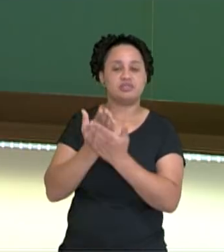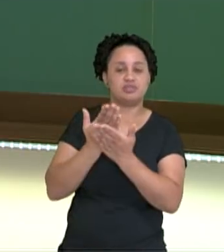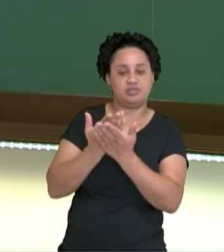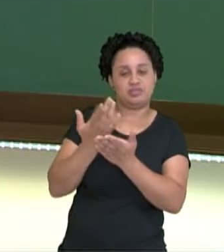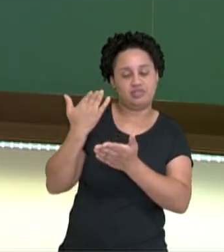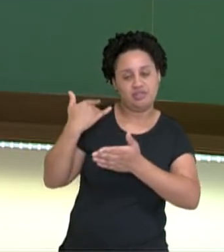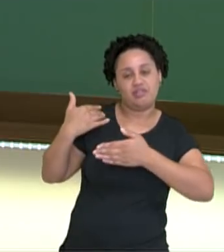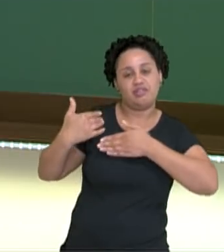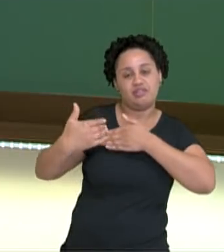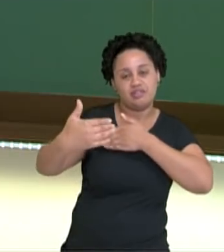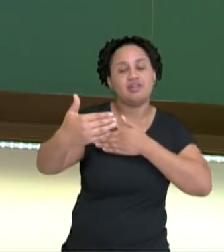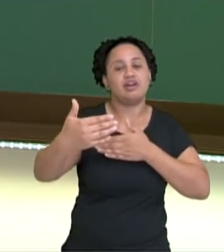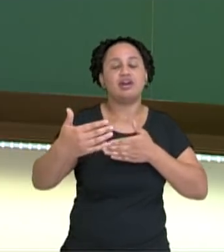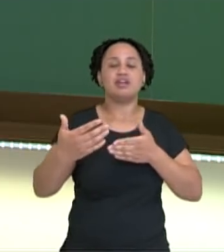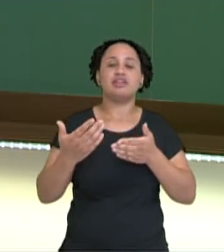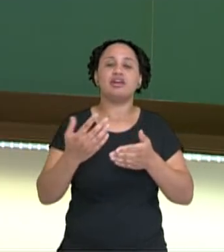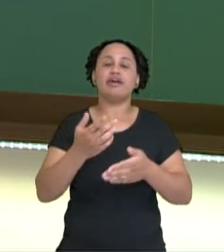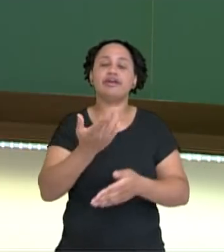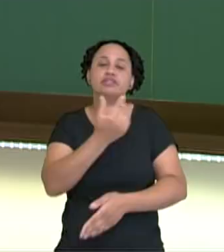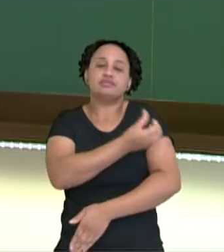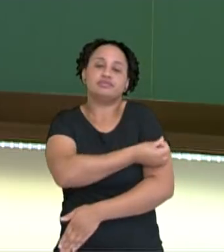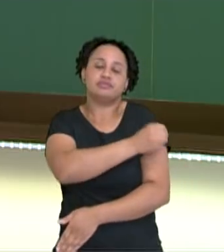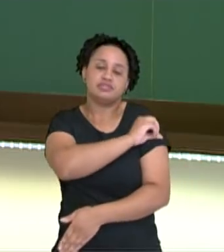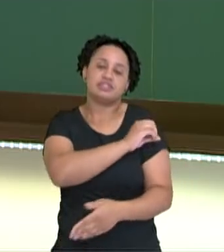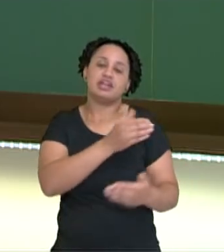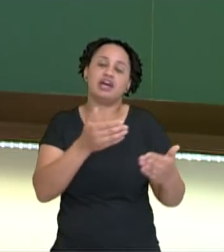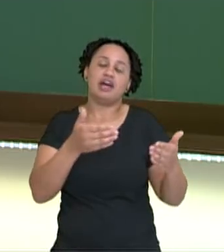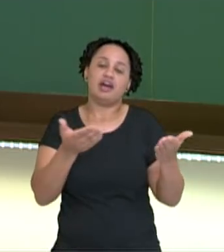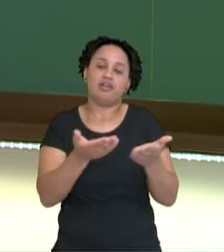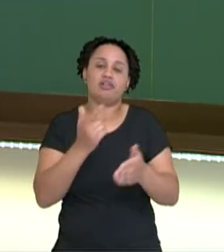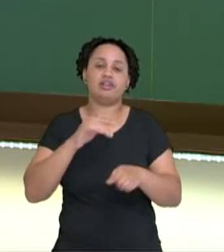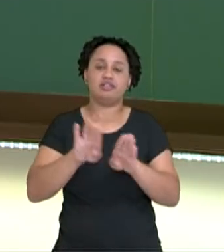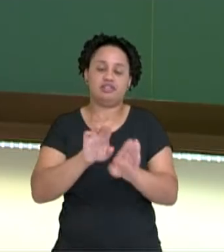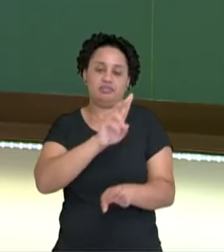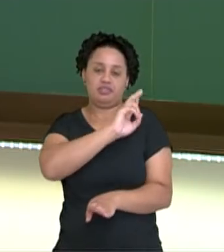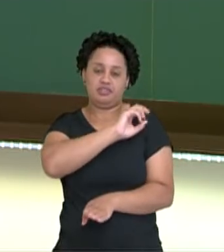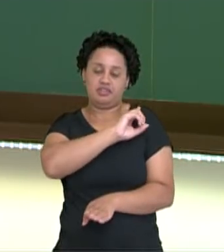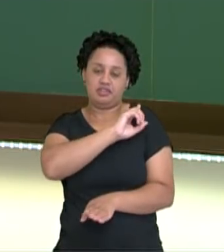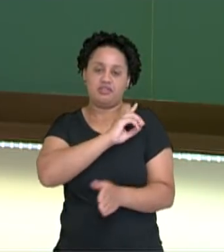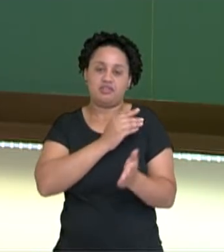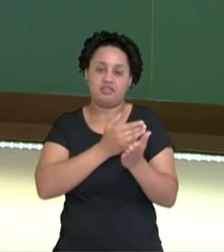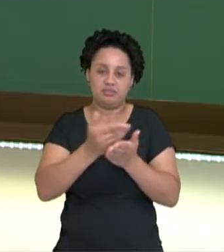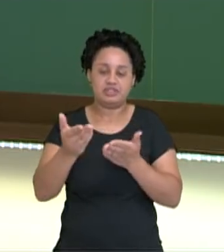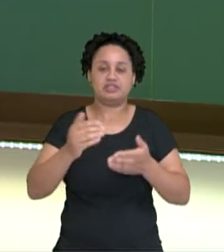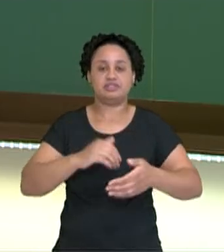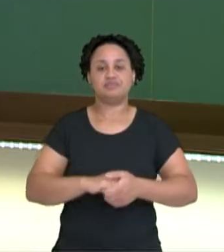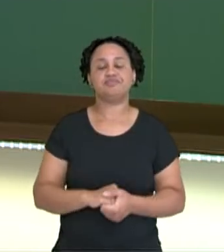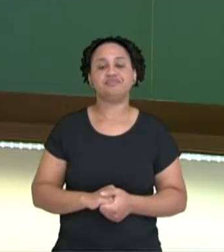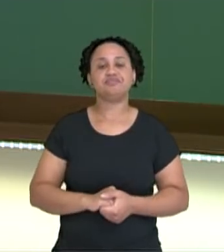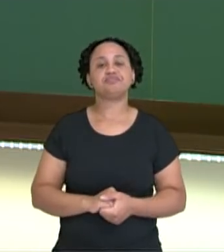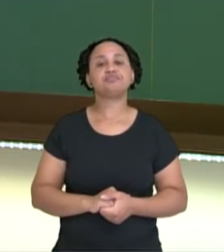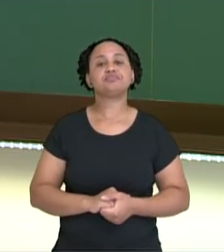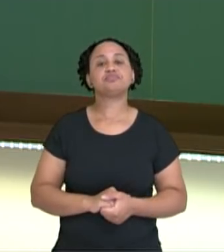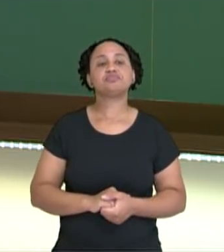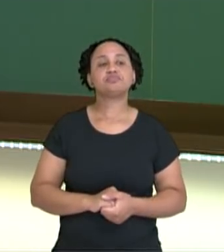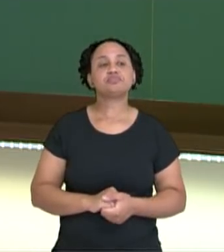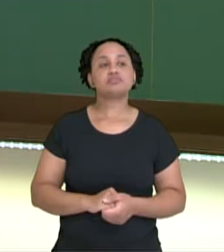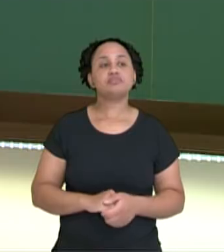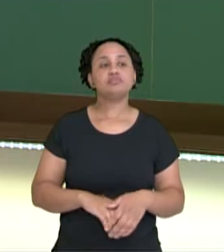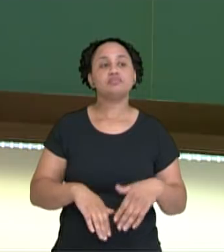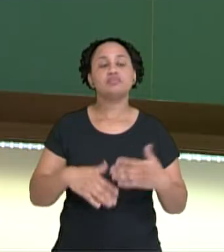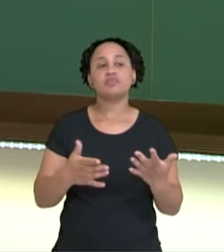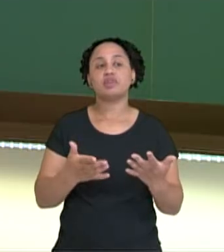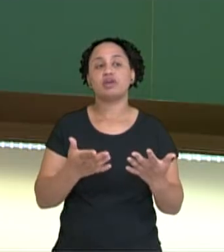ensino fundamental e agora começando no ensino médio, né? E agora com os exemplos da sociologia também, né? Beleza? Vamos